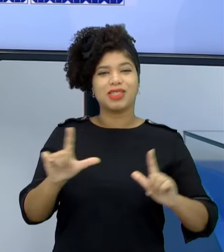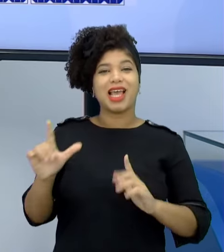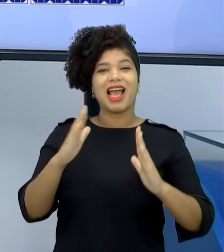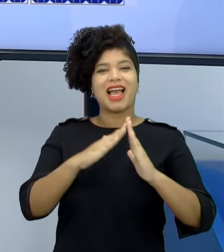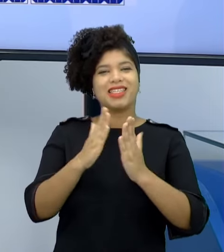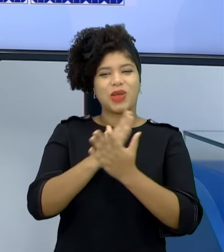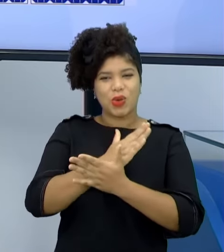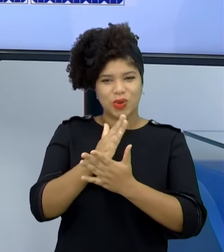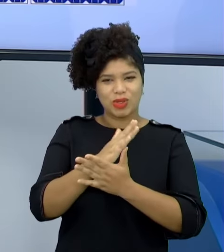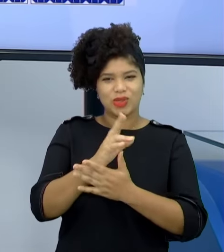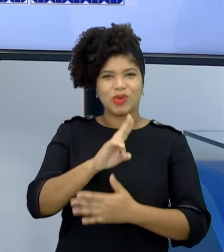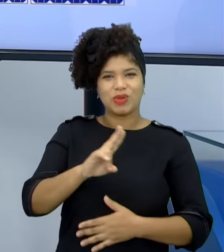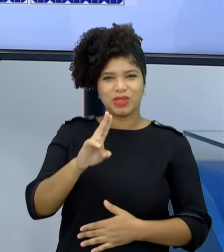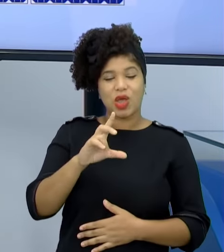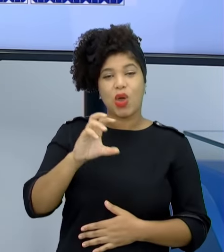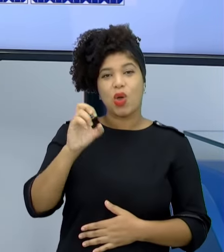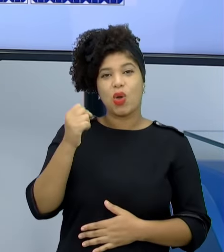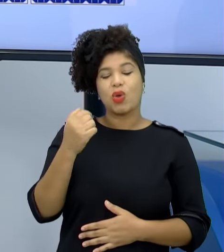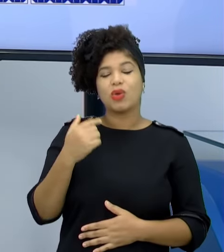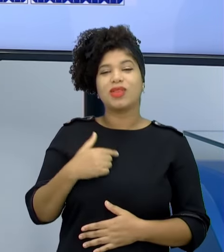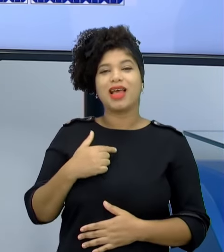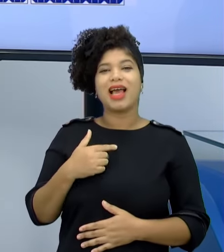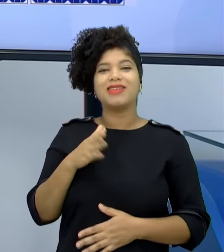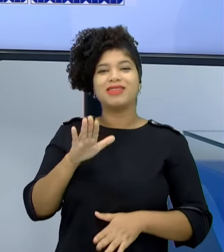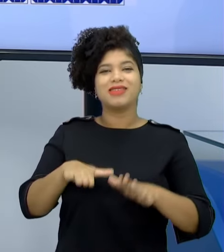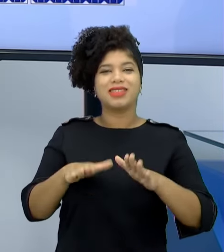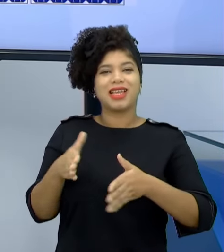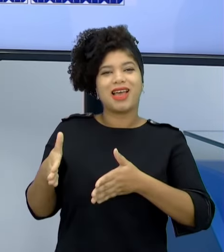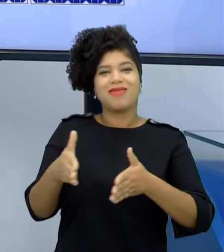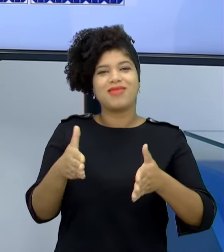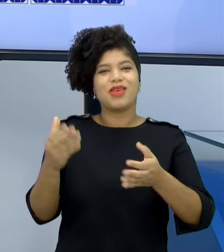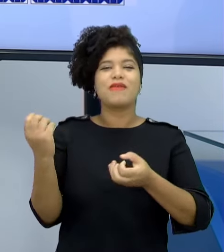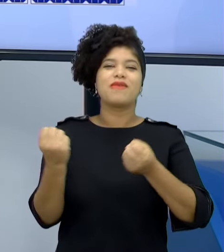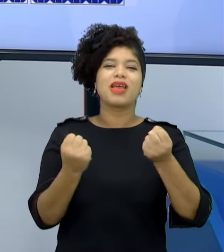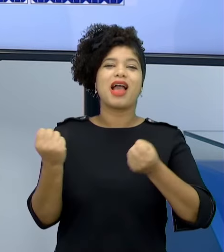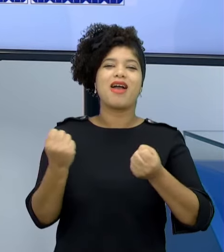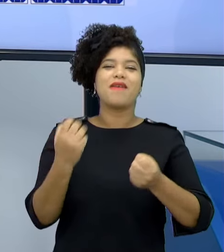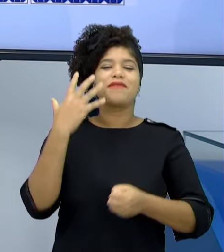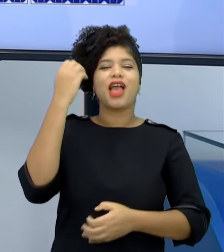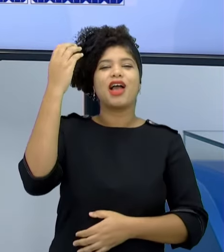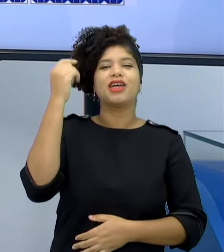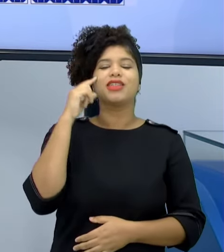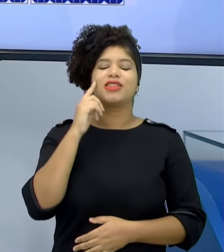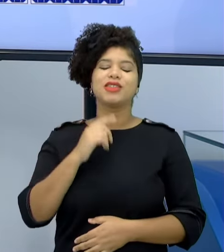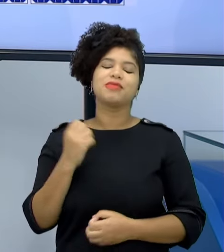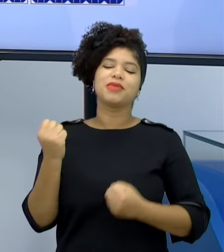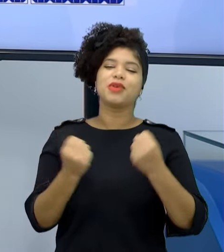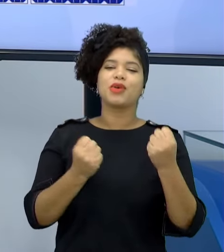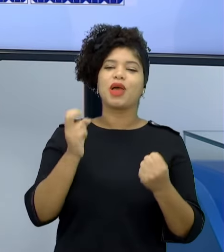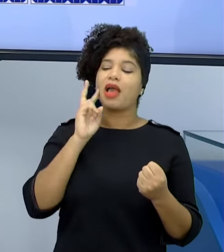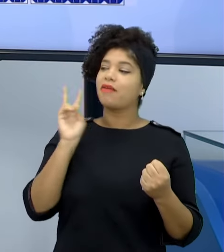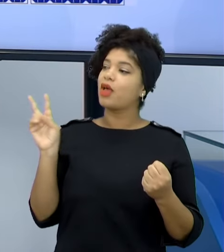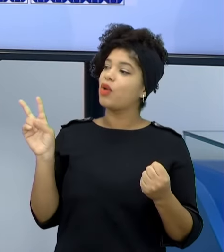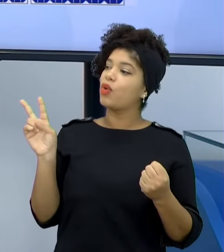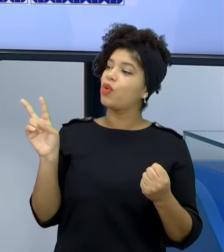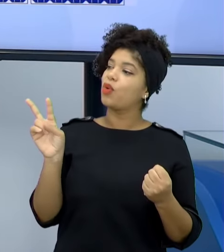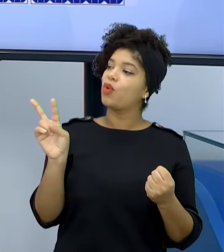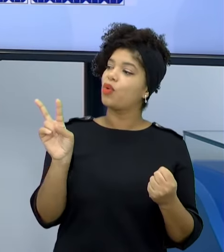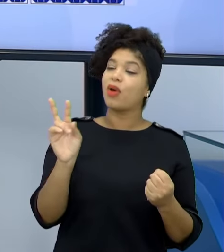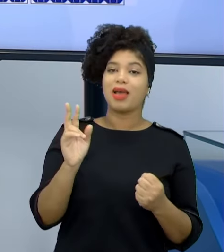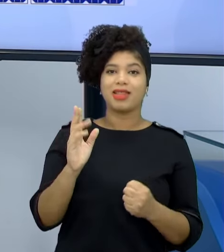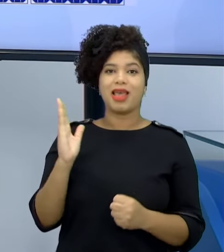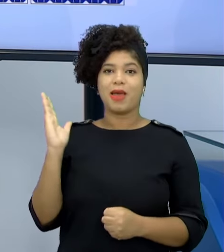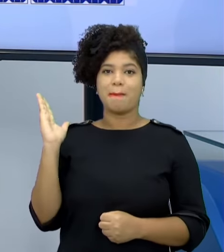algumas casas, pelas estradas. A gente tem uma aula aí preparada com o efeito fotovoltaico, com as placas fotovoltaicas, quero